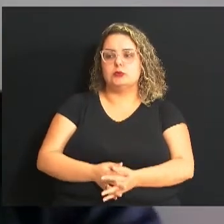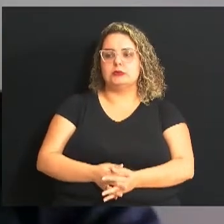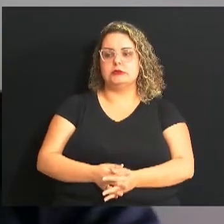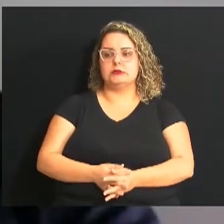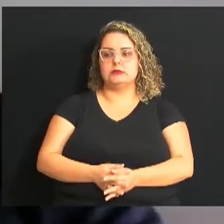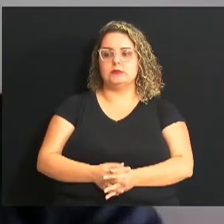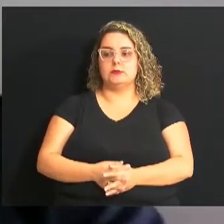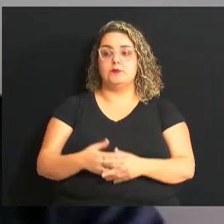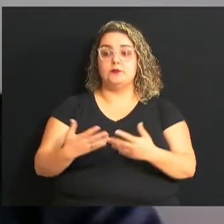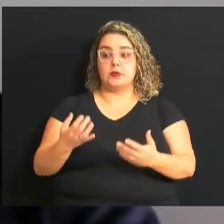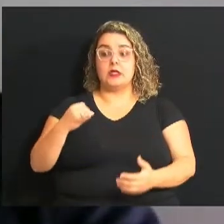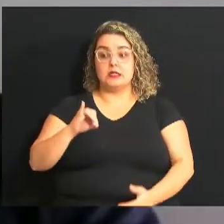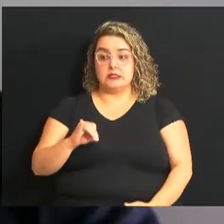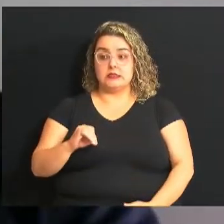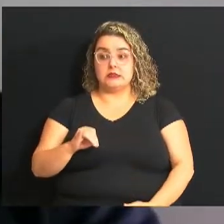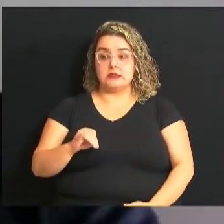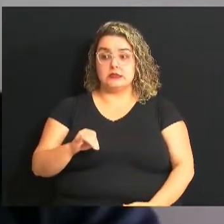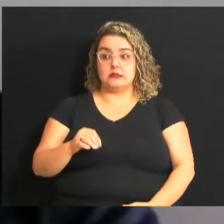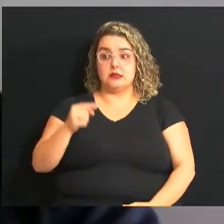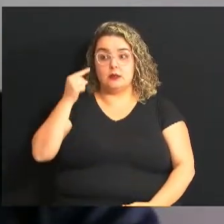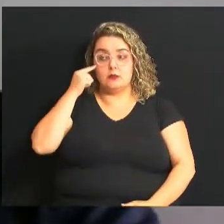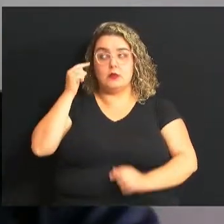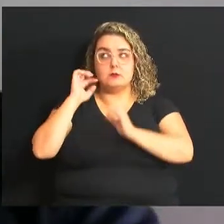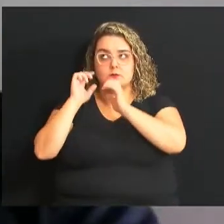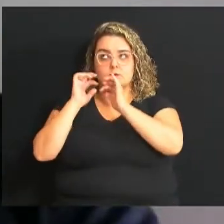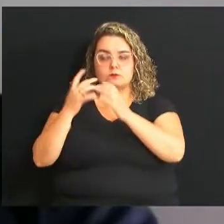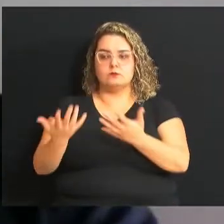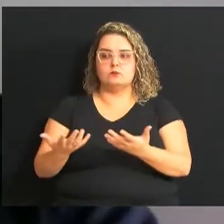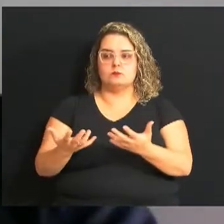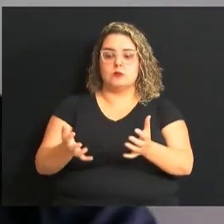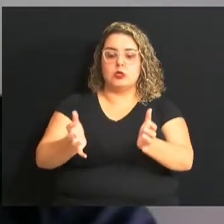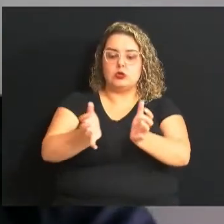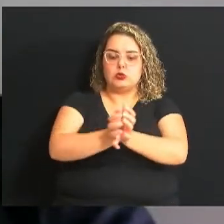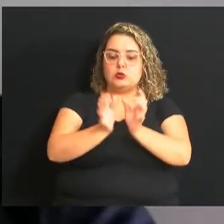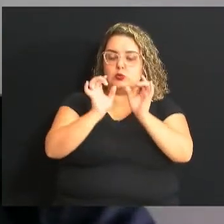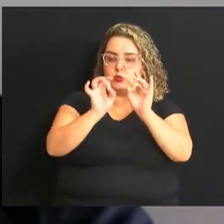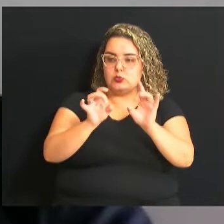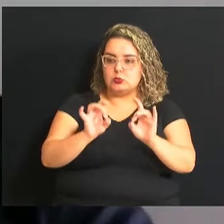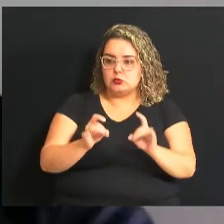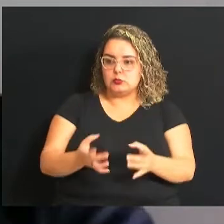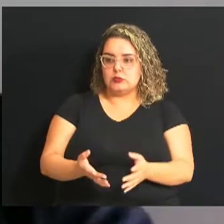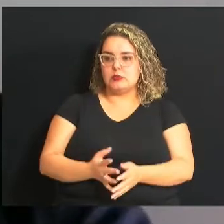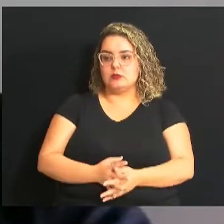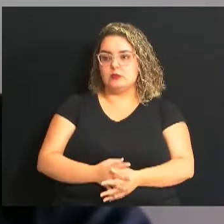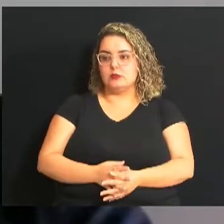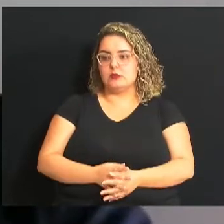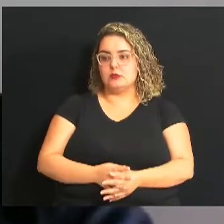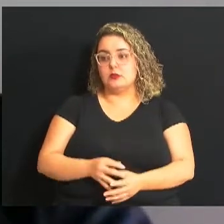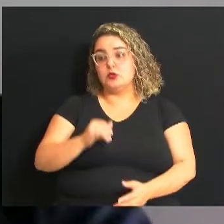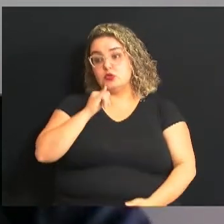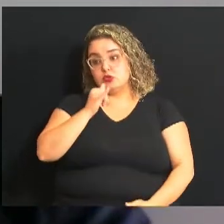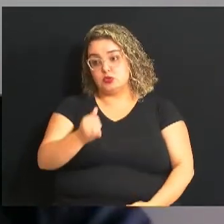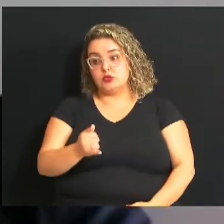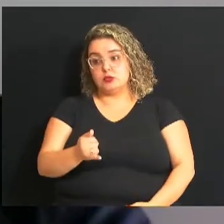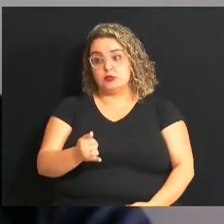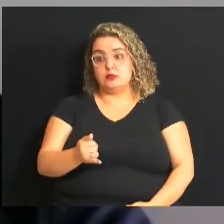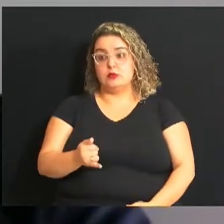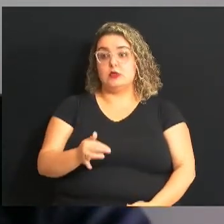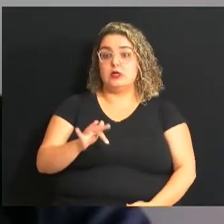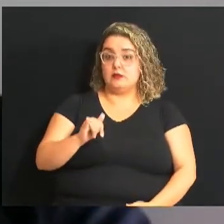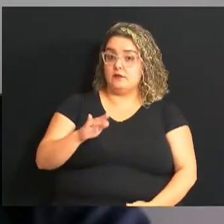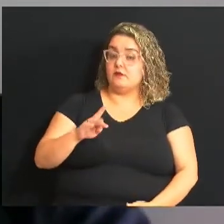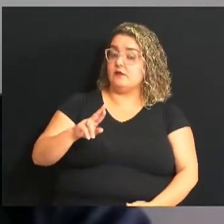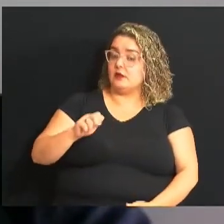Então, se você for parar para pensar assim, em um grupo específico, eu diria alimentos ricos em fibras, tá? Que vão